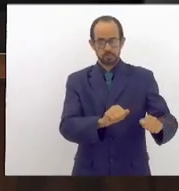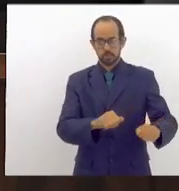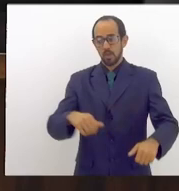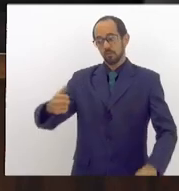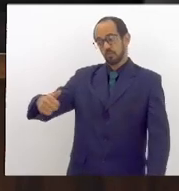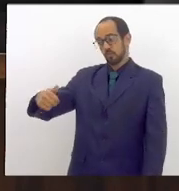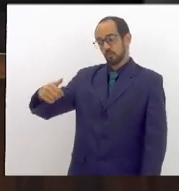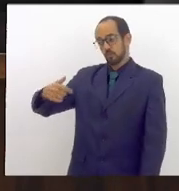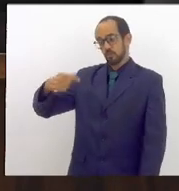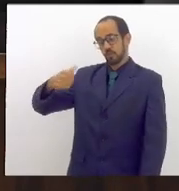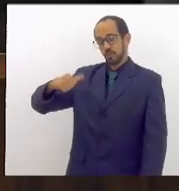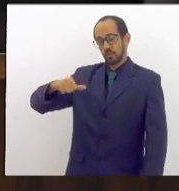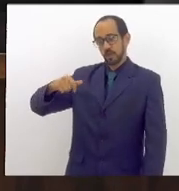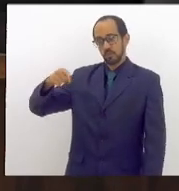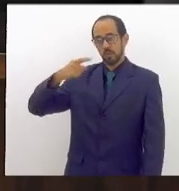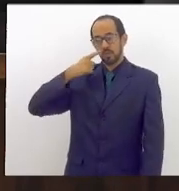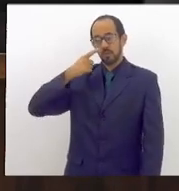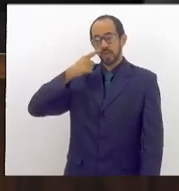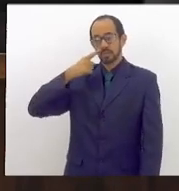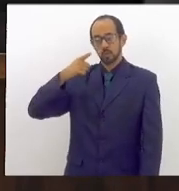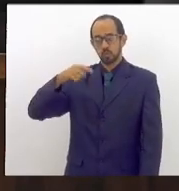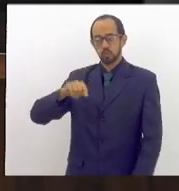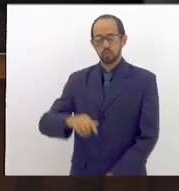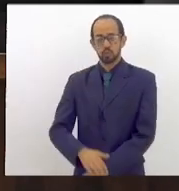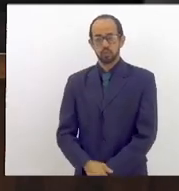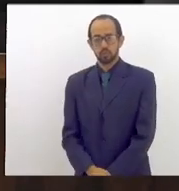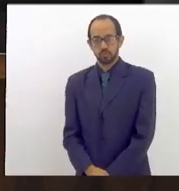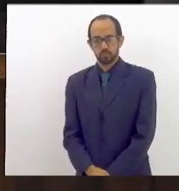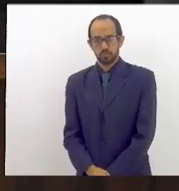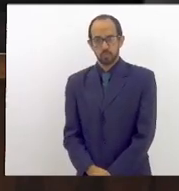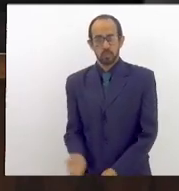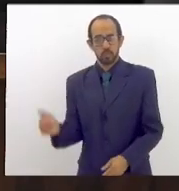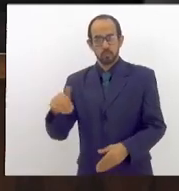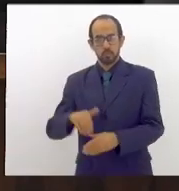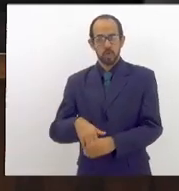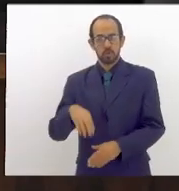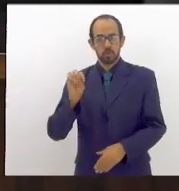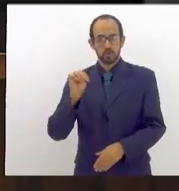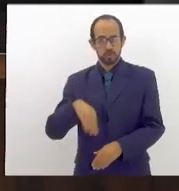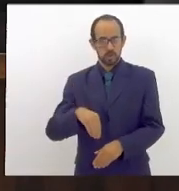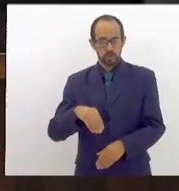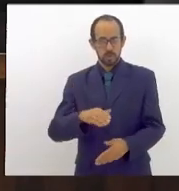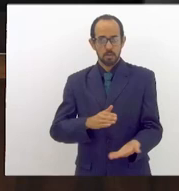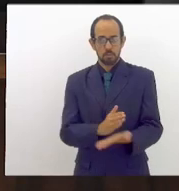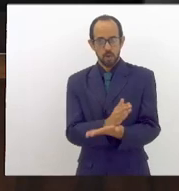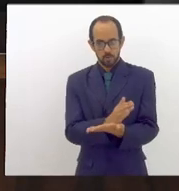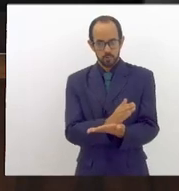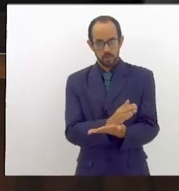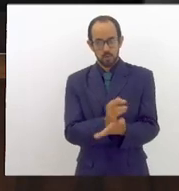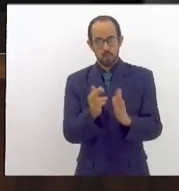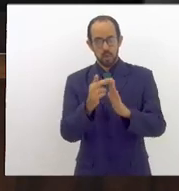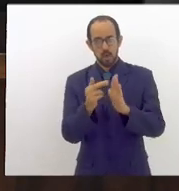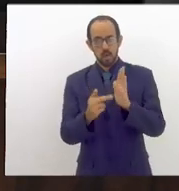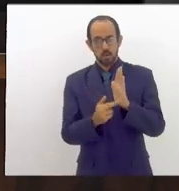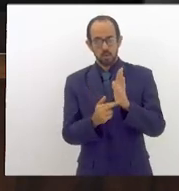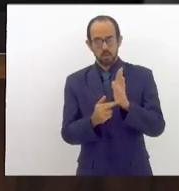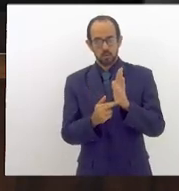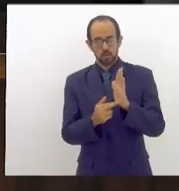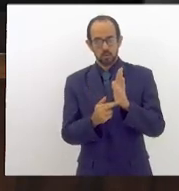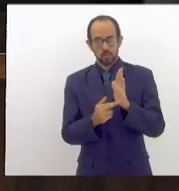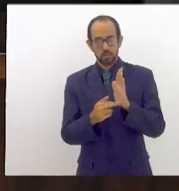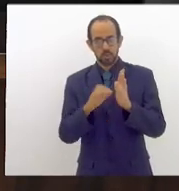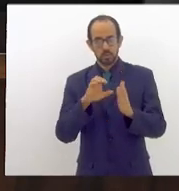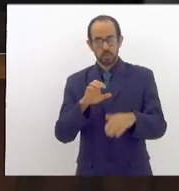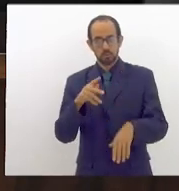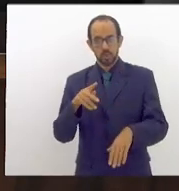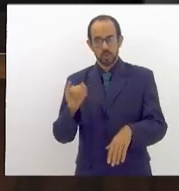aprovado verificação então voltando sim a prova o relatório da